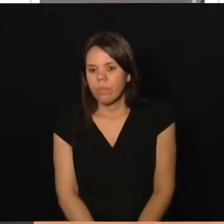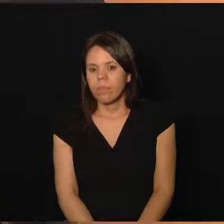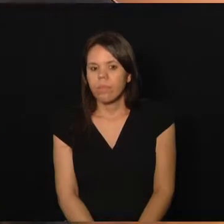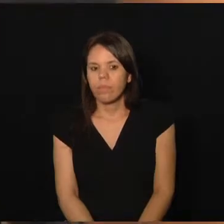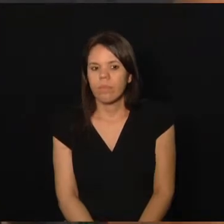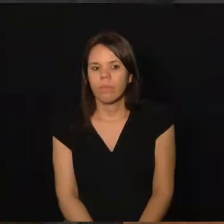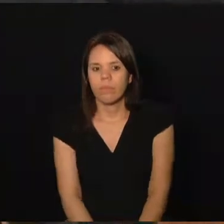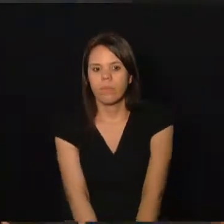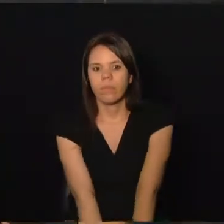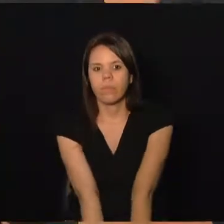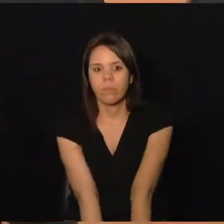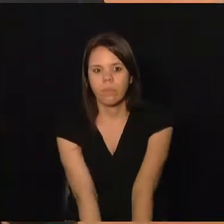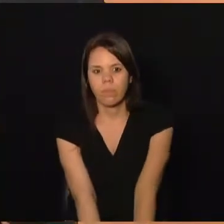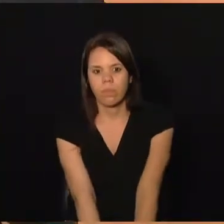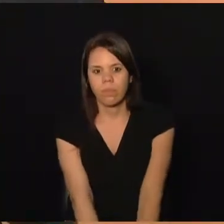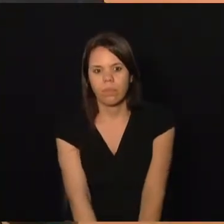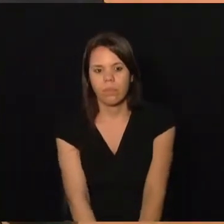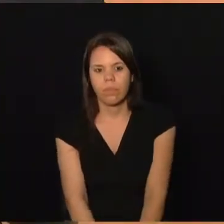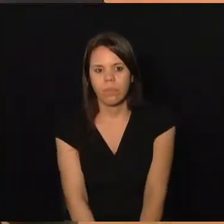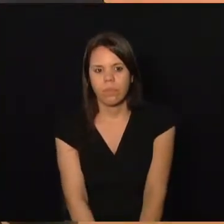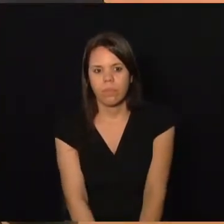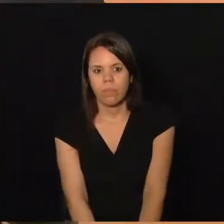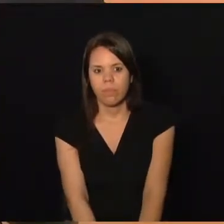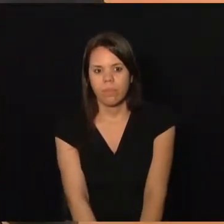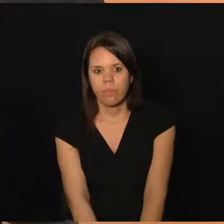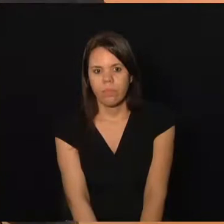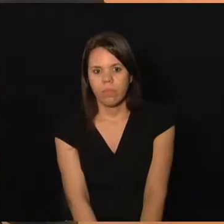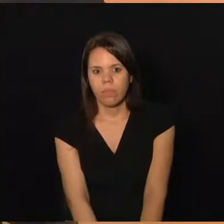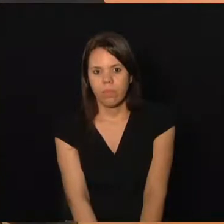Perfeito. Vamos lá.